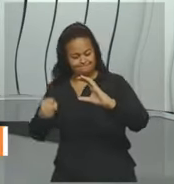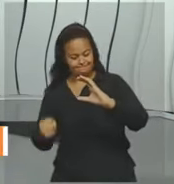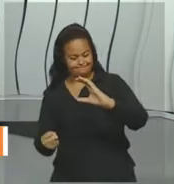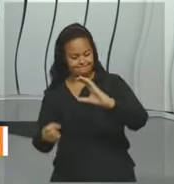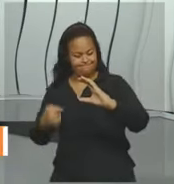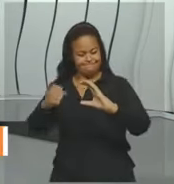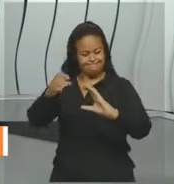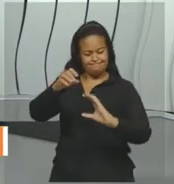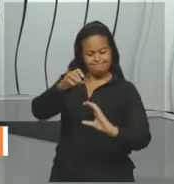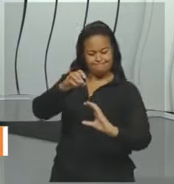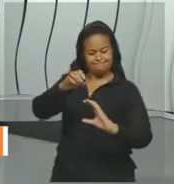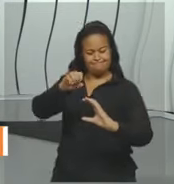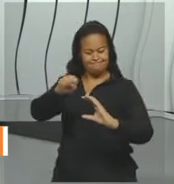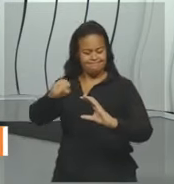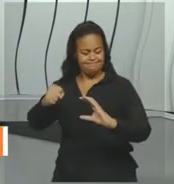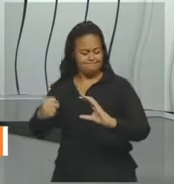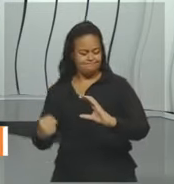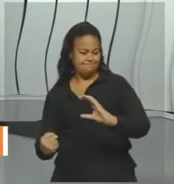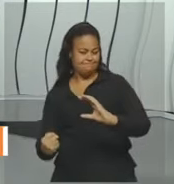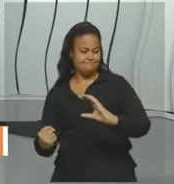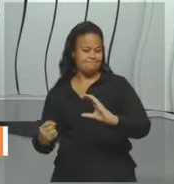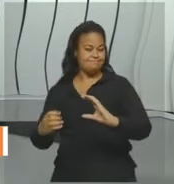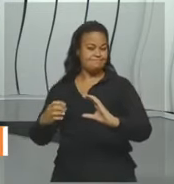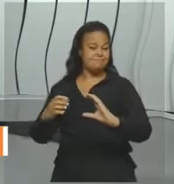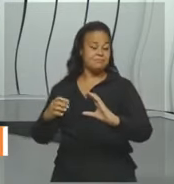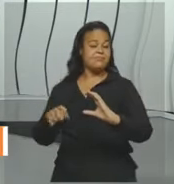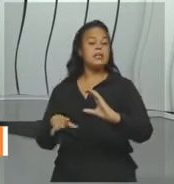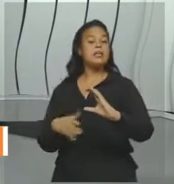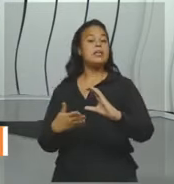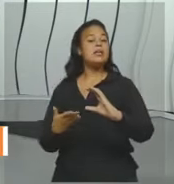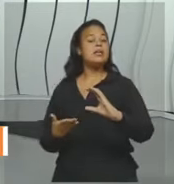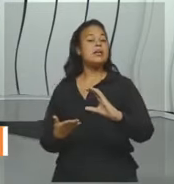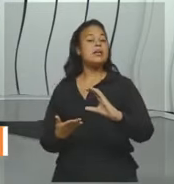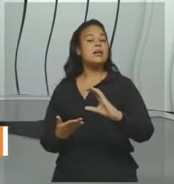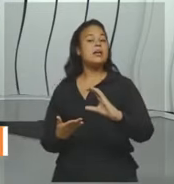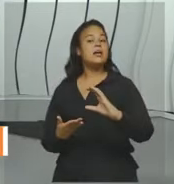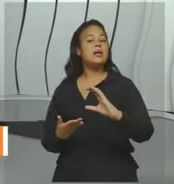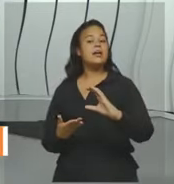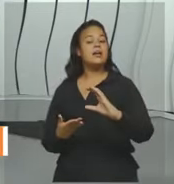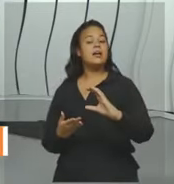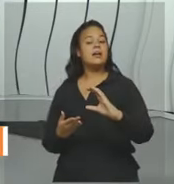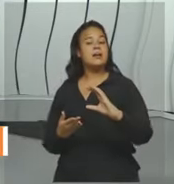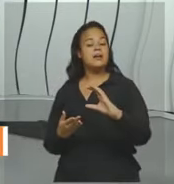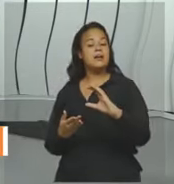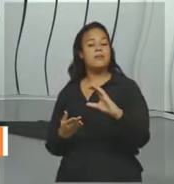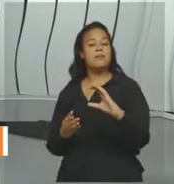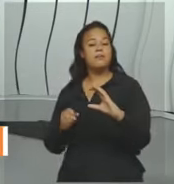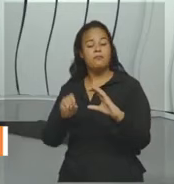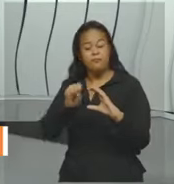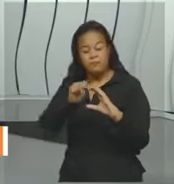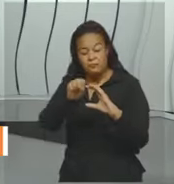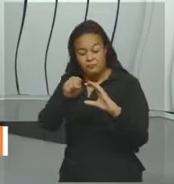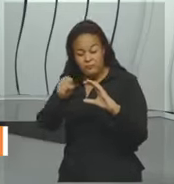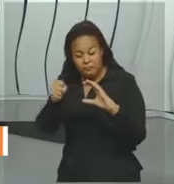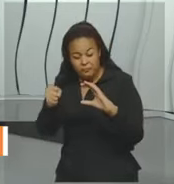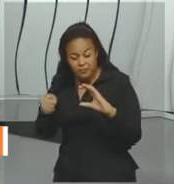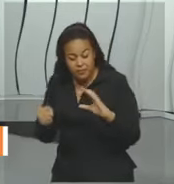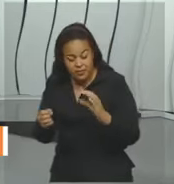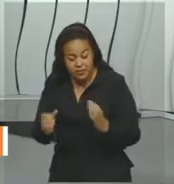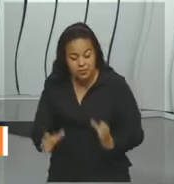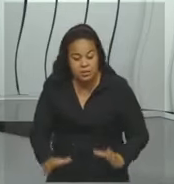ela pendurada no teto lá. Você não está fazendo menos força do que se você fosse pegar a caixa do